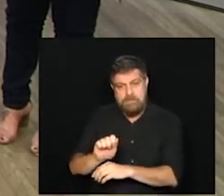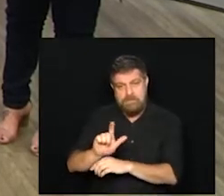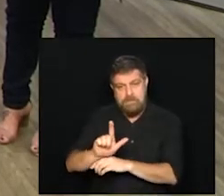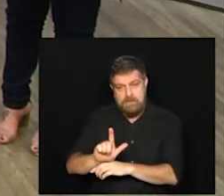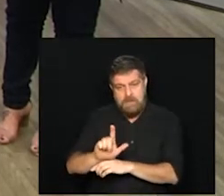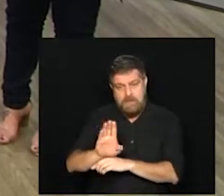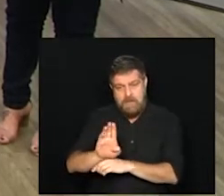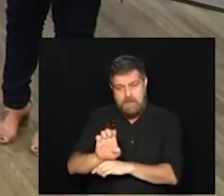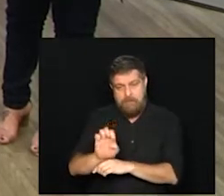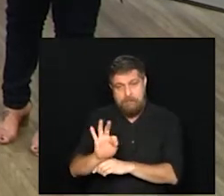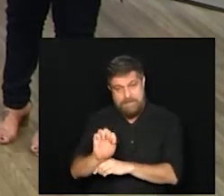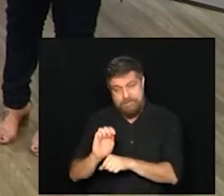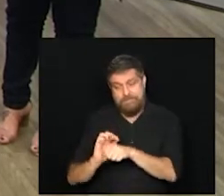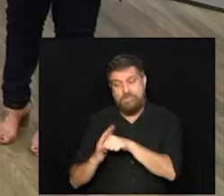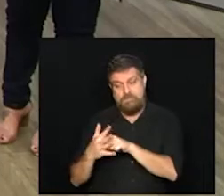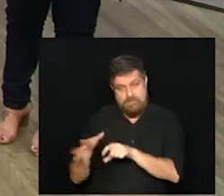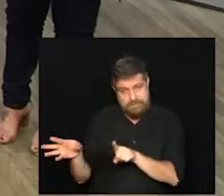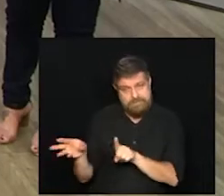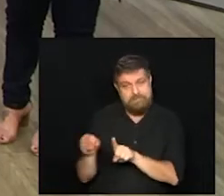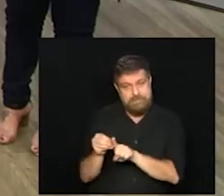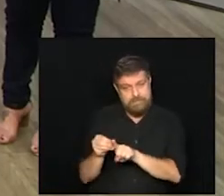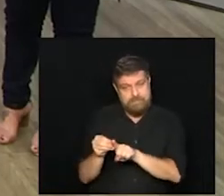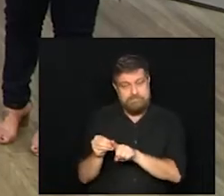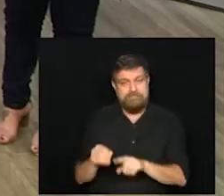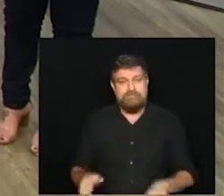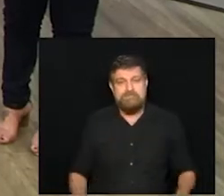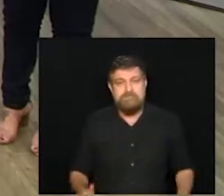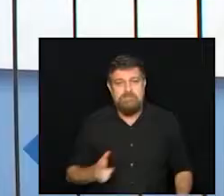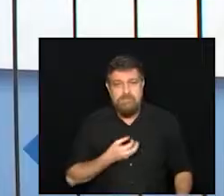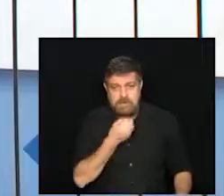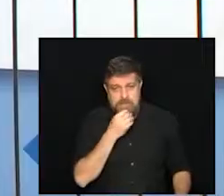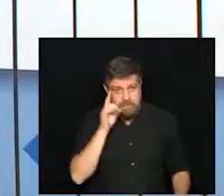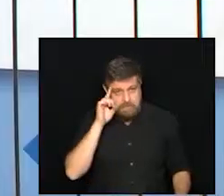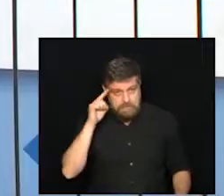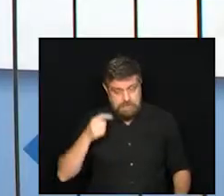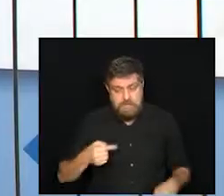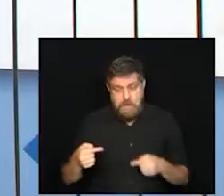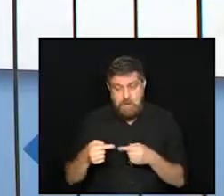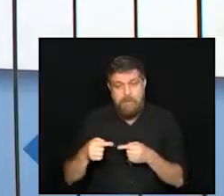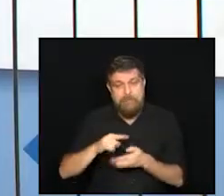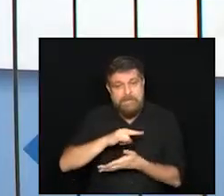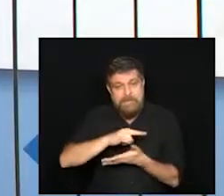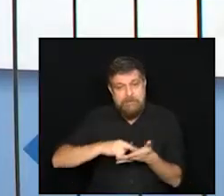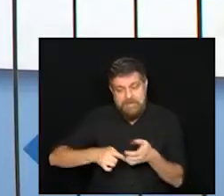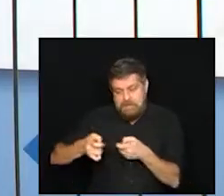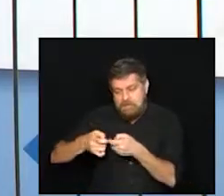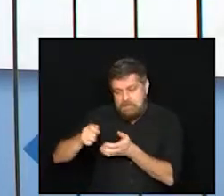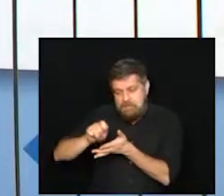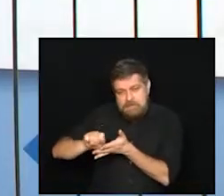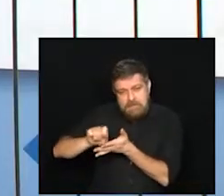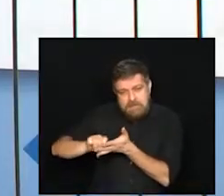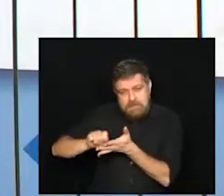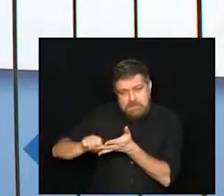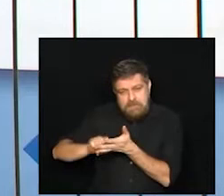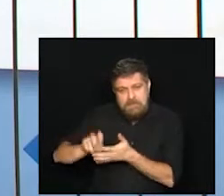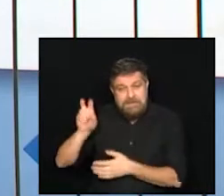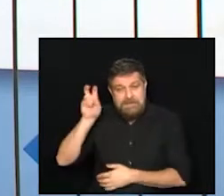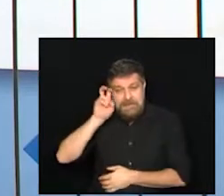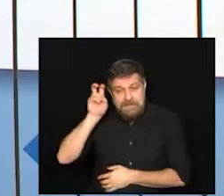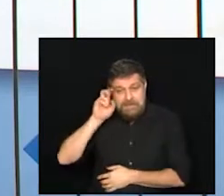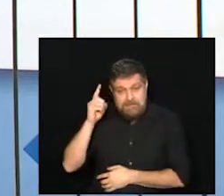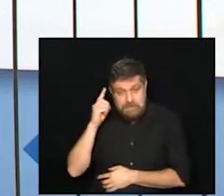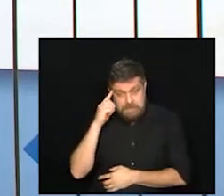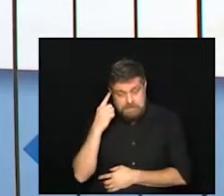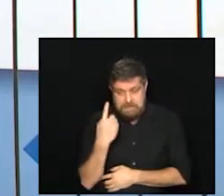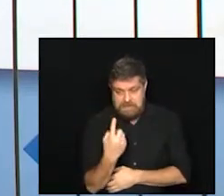covid-19 seja bem-vindo e Bom dia minha irmã Bom dia Gabriel e de acordo com o boletim médico desta quinta-feira dia quinze